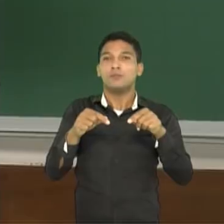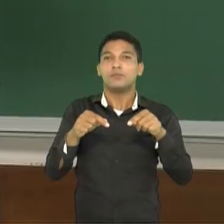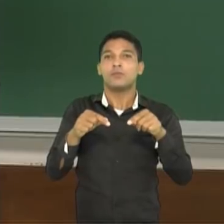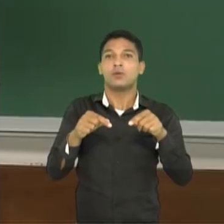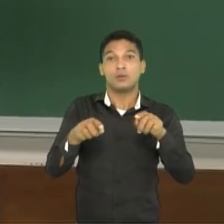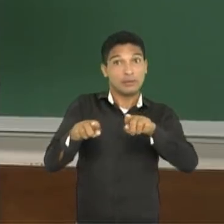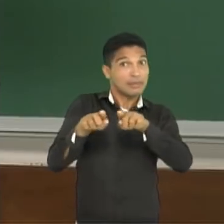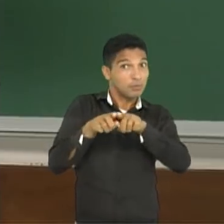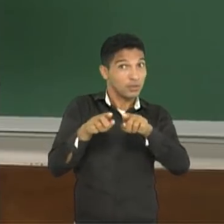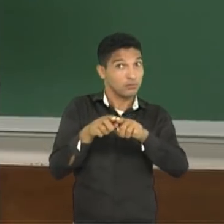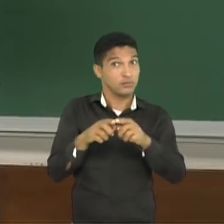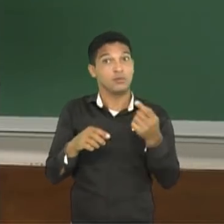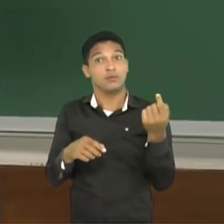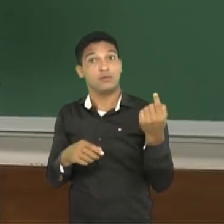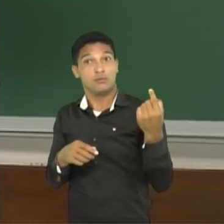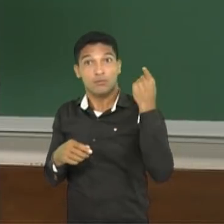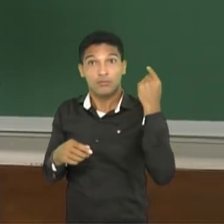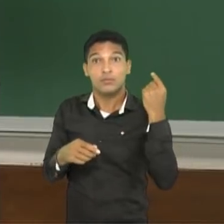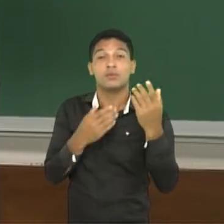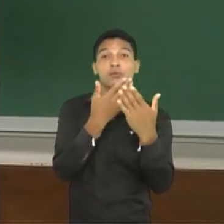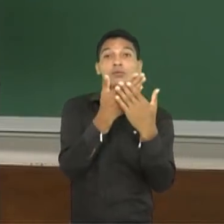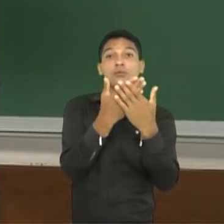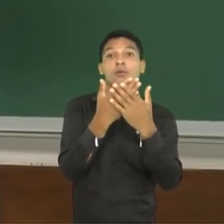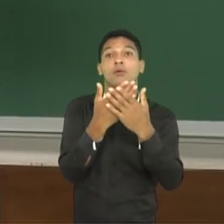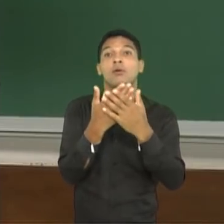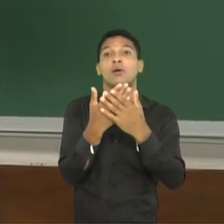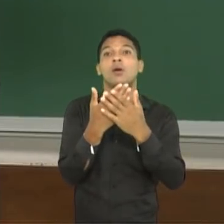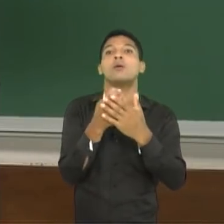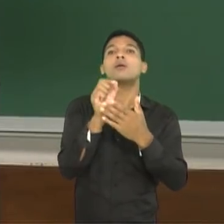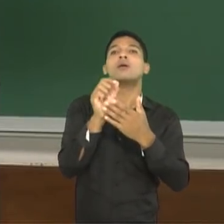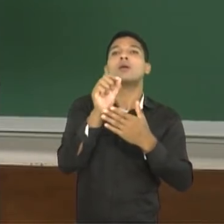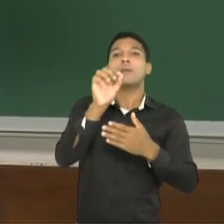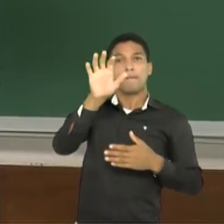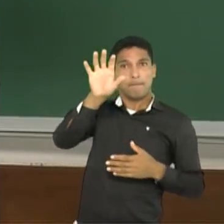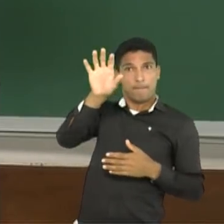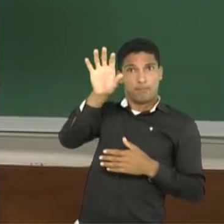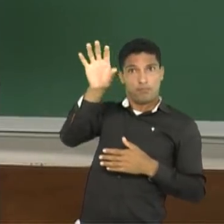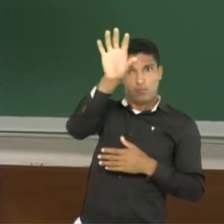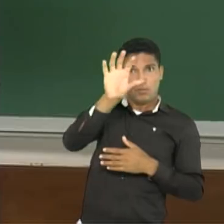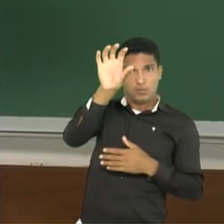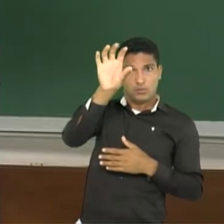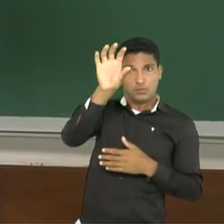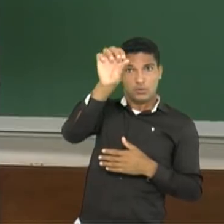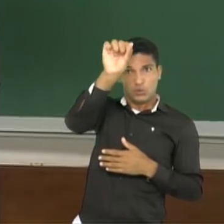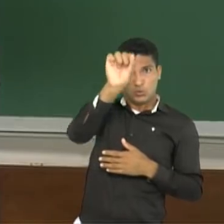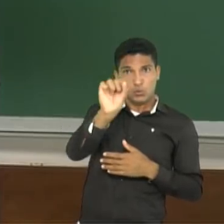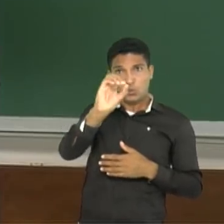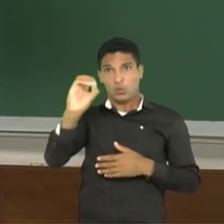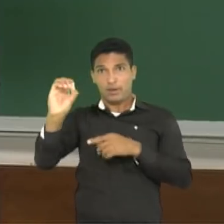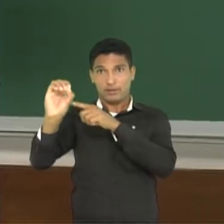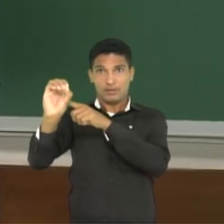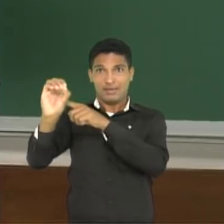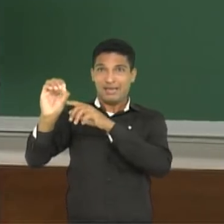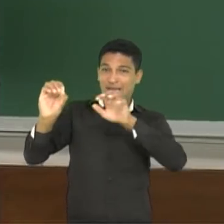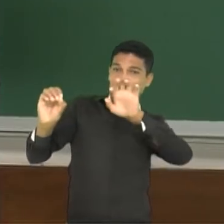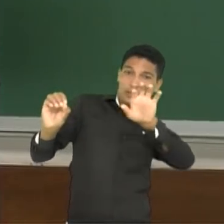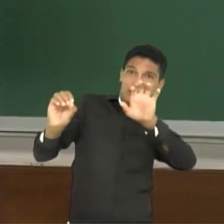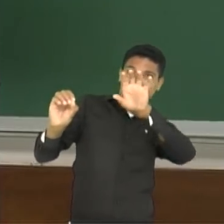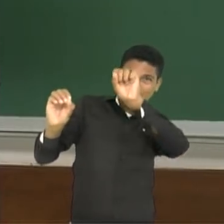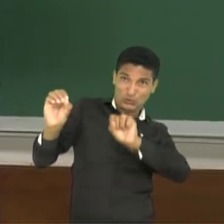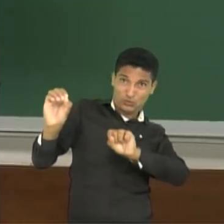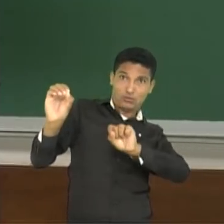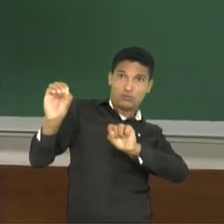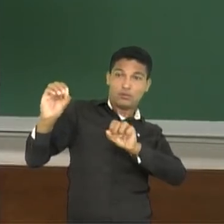já estudou, vamos dizer assim, ela é uma das mais industrializadas do Brasil. Então, bem importante e os fatores